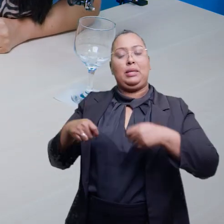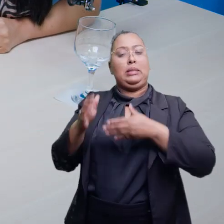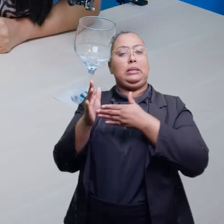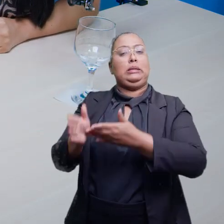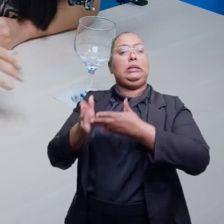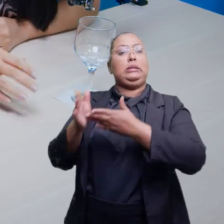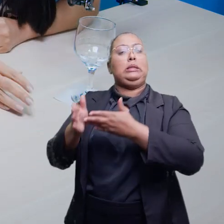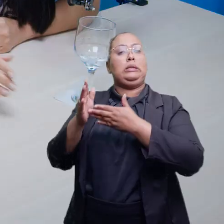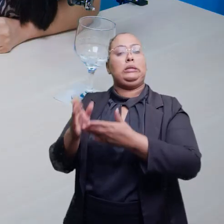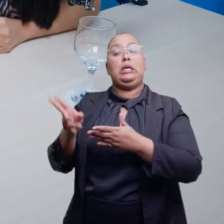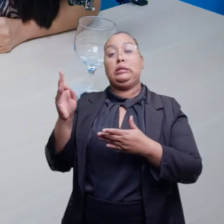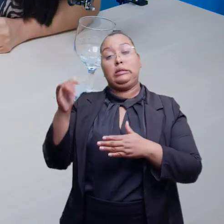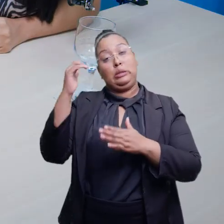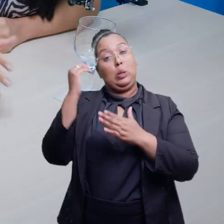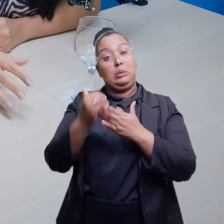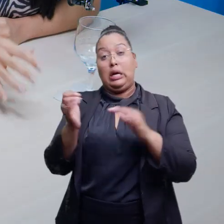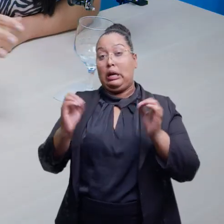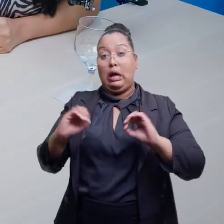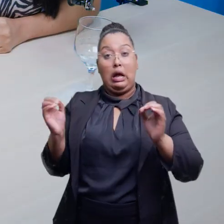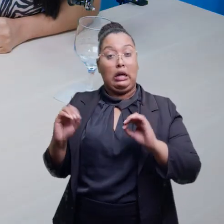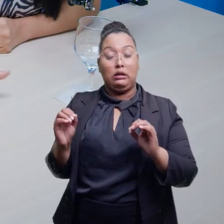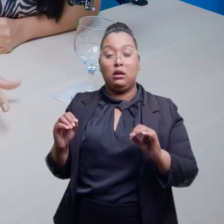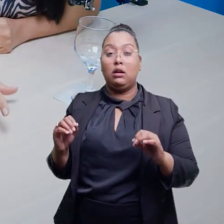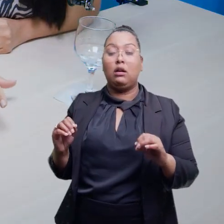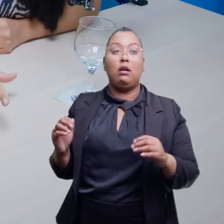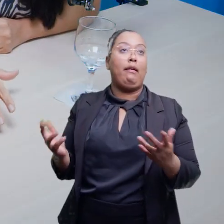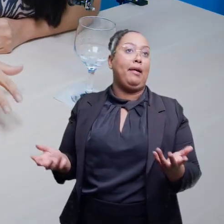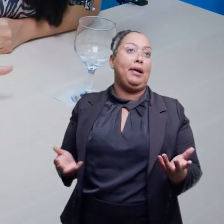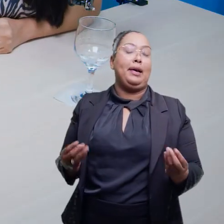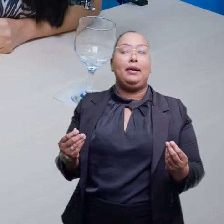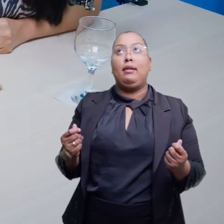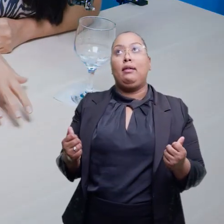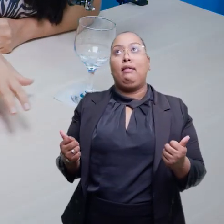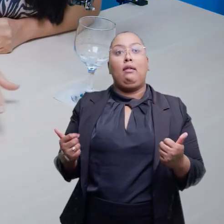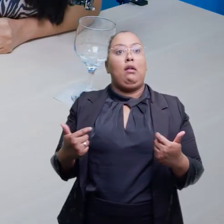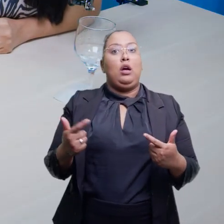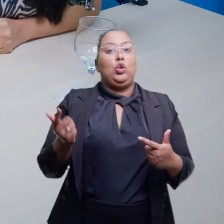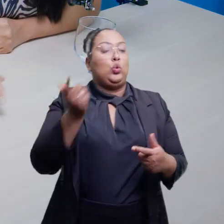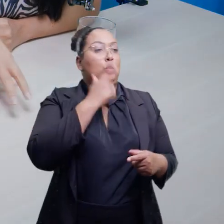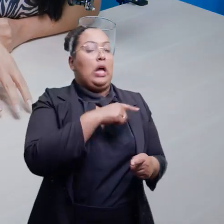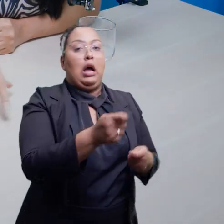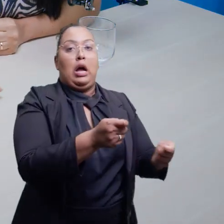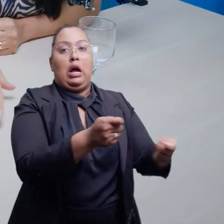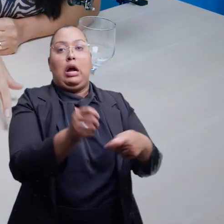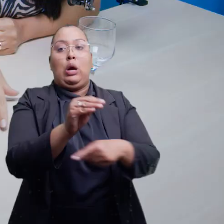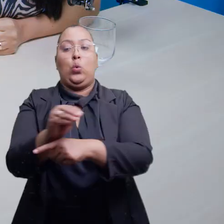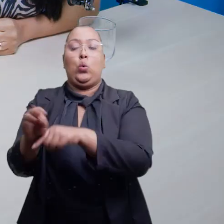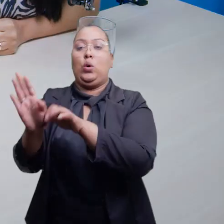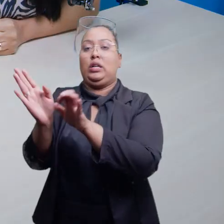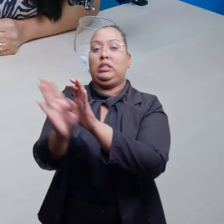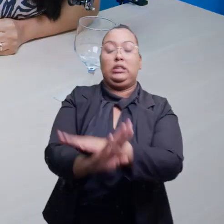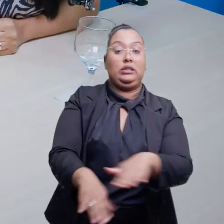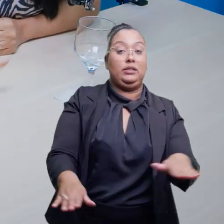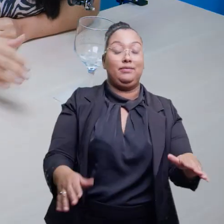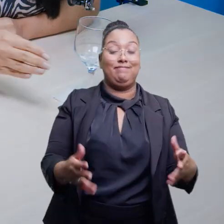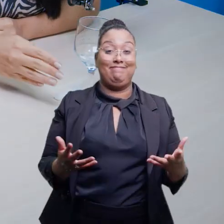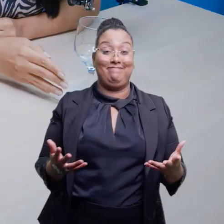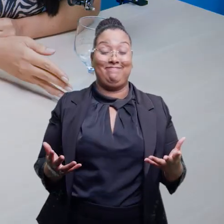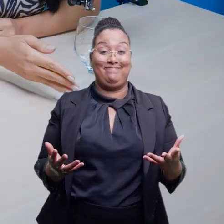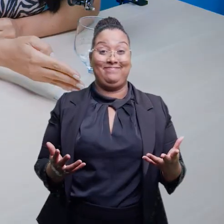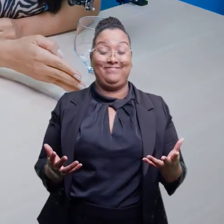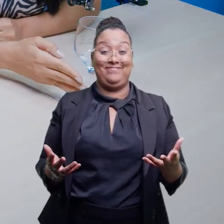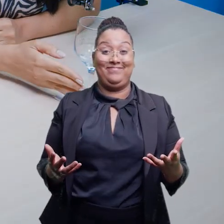ser seguidas, porque senão a gente não consegue né, cuidar de tantas crianças